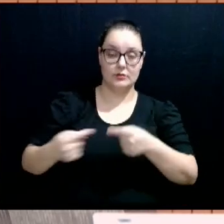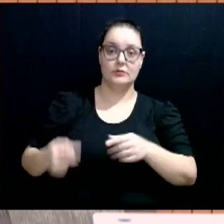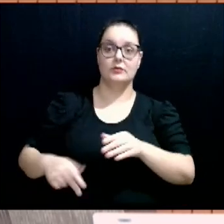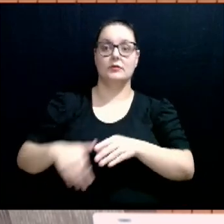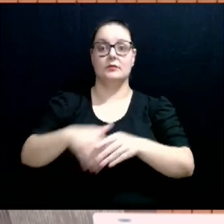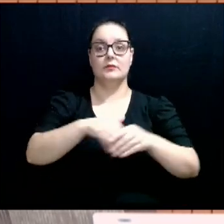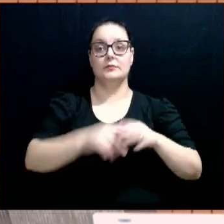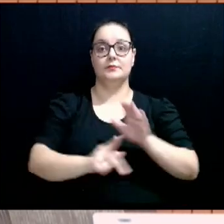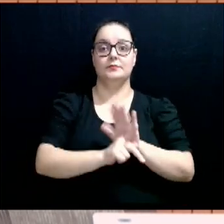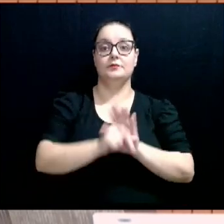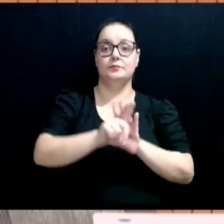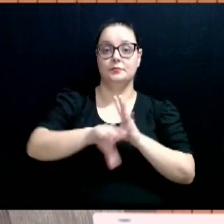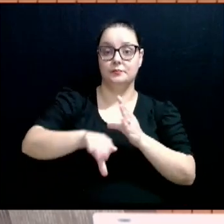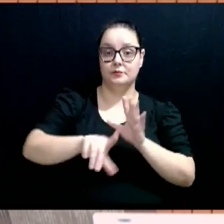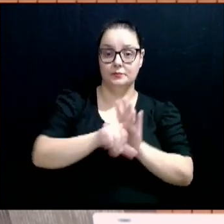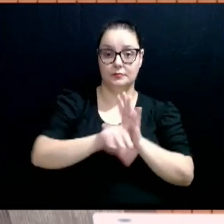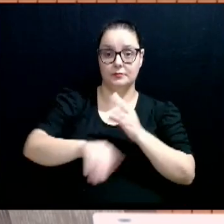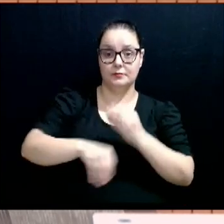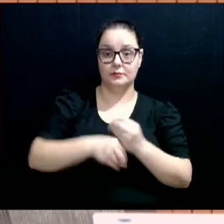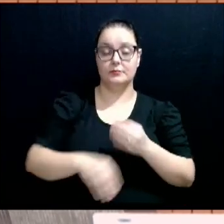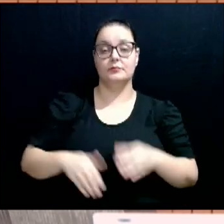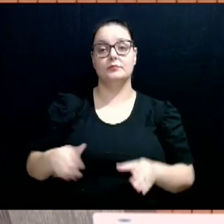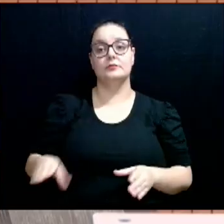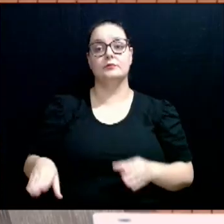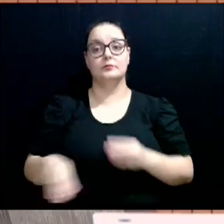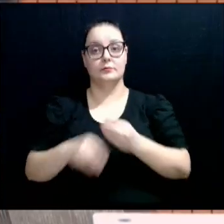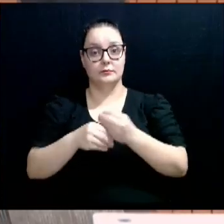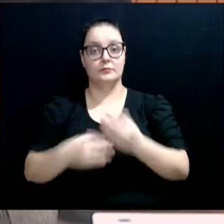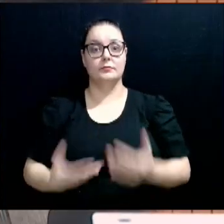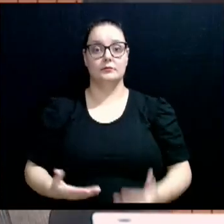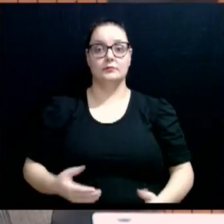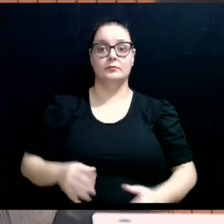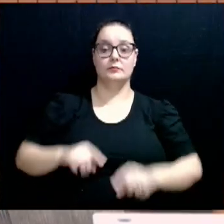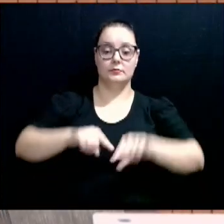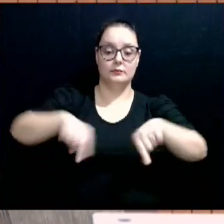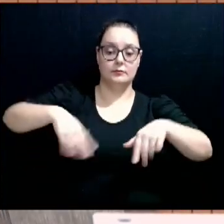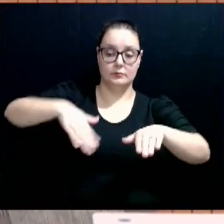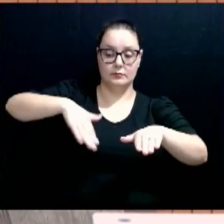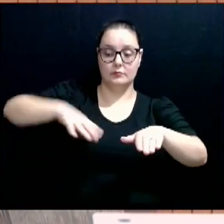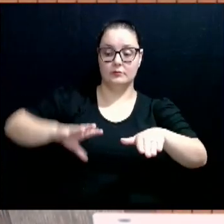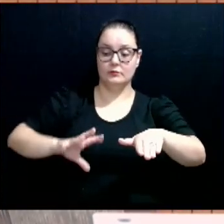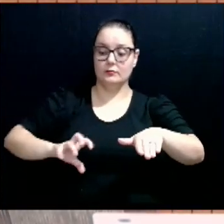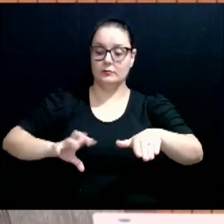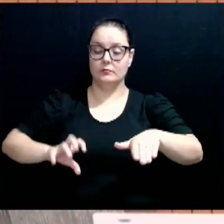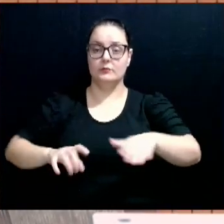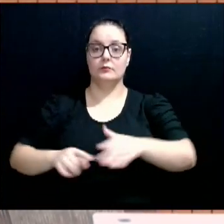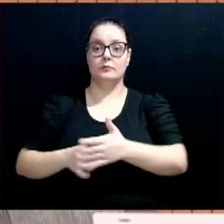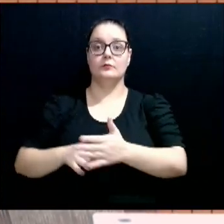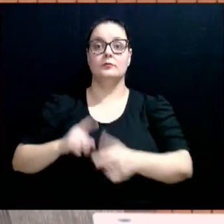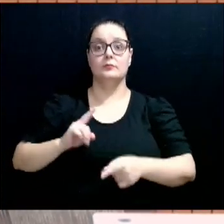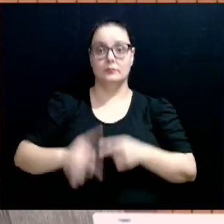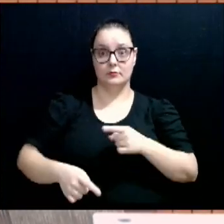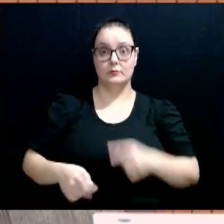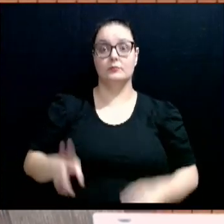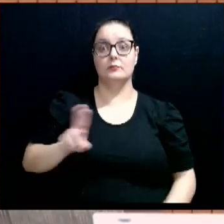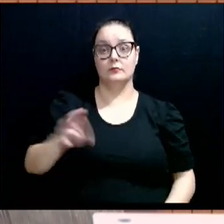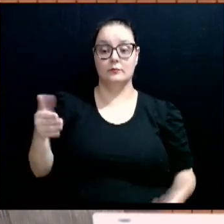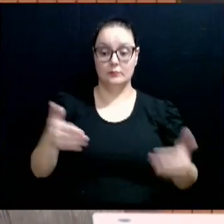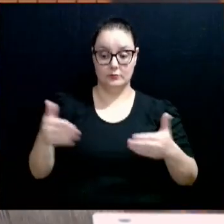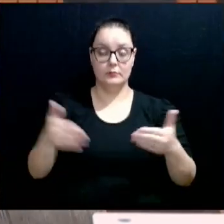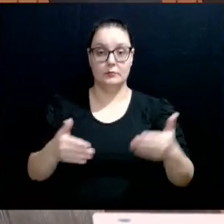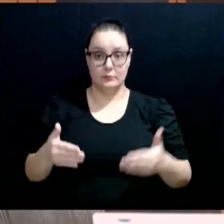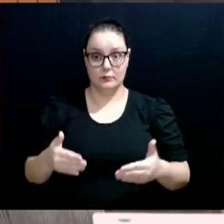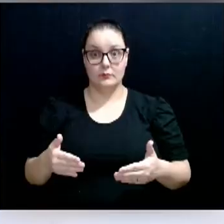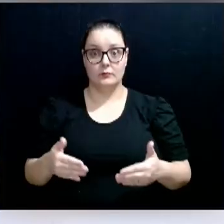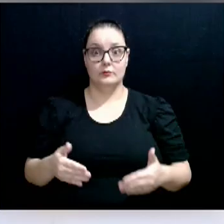que proíbe o funcionamento de motores de sucção em piscinas de uso coletivo, de autoria da vereadora Débora Palermo, que